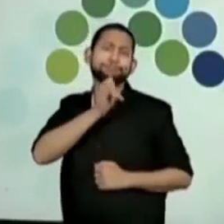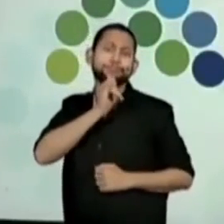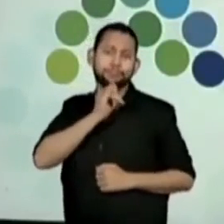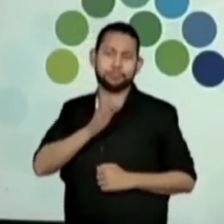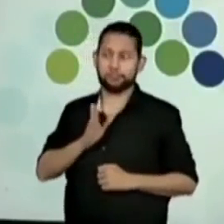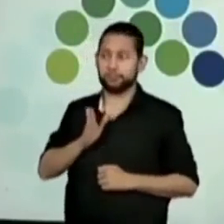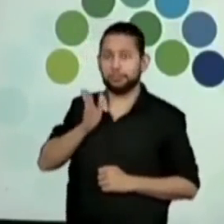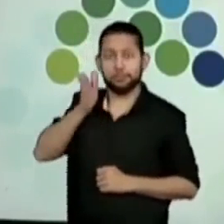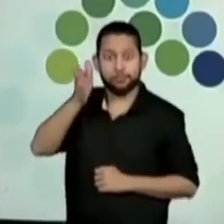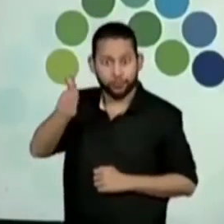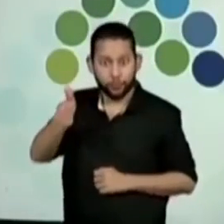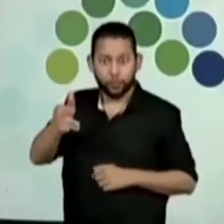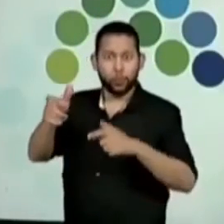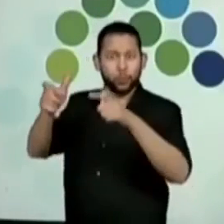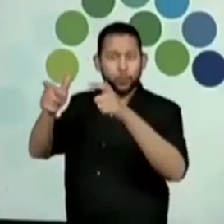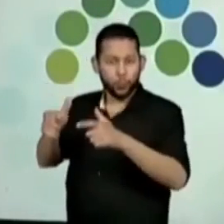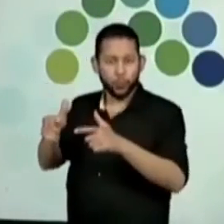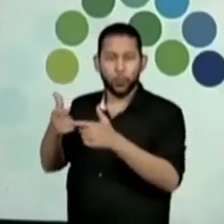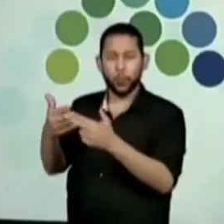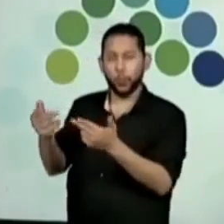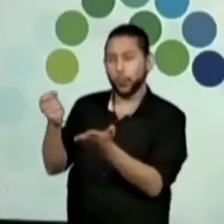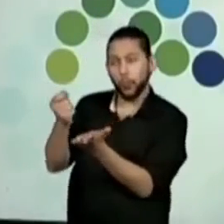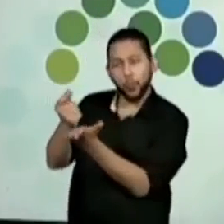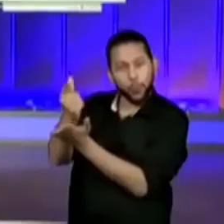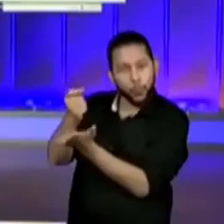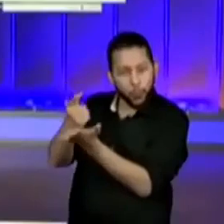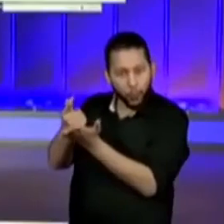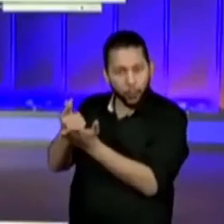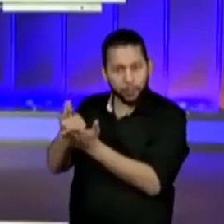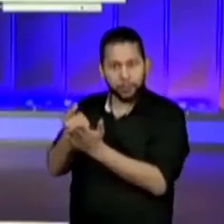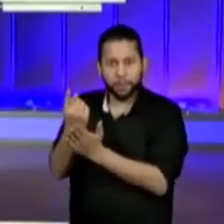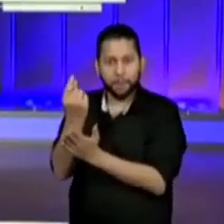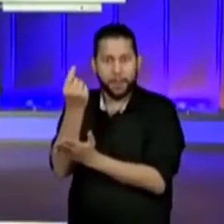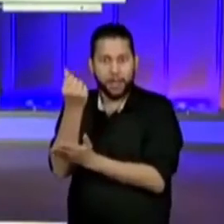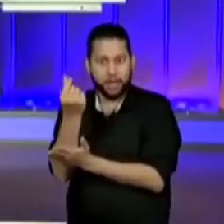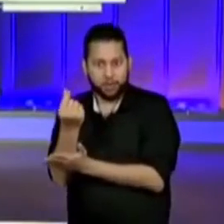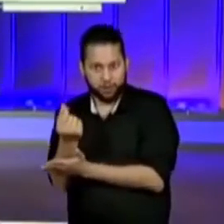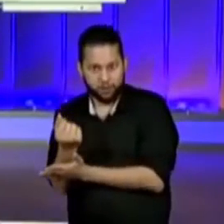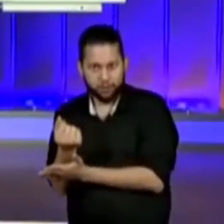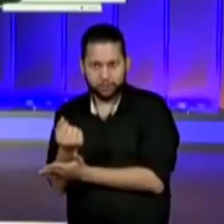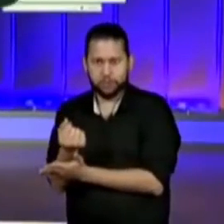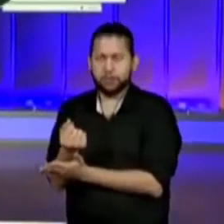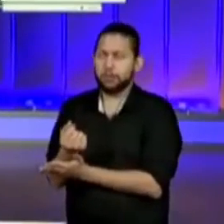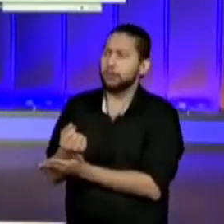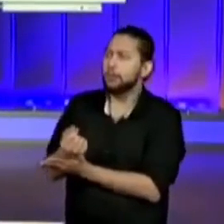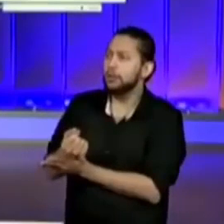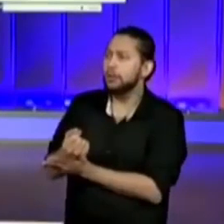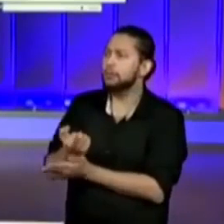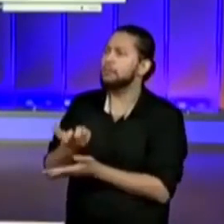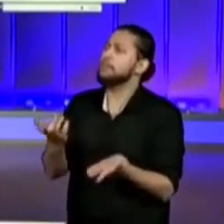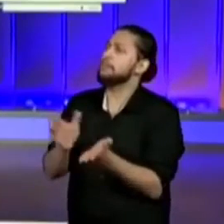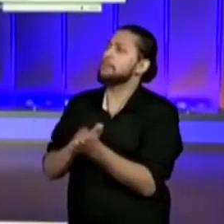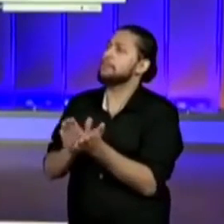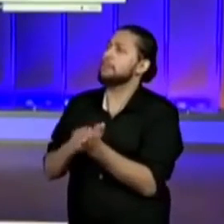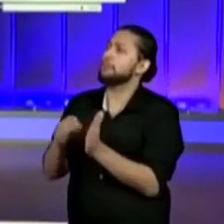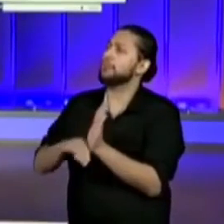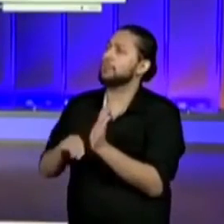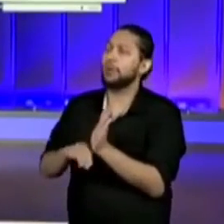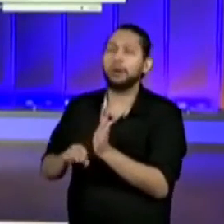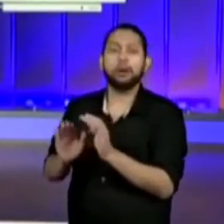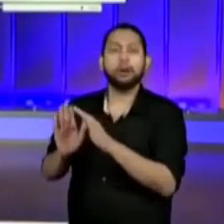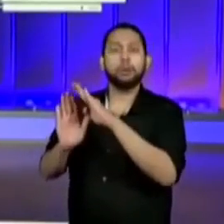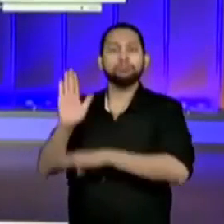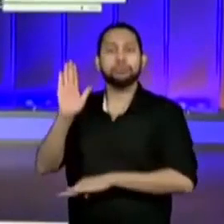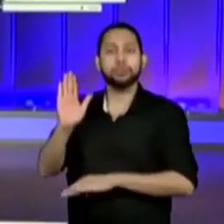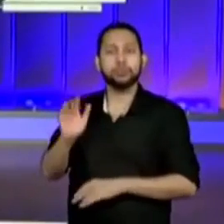responsáveis de vocês em alguma compra e já viram os responsáveis ou até mesmo